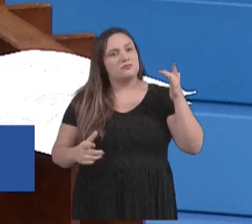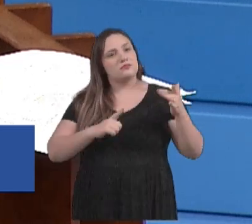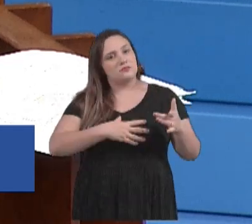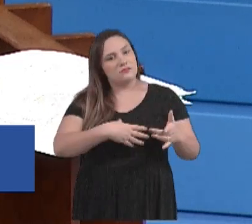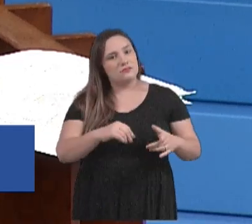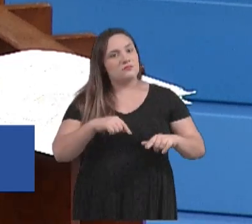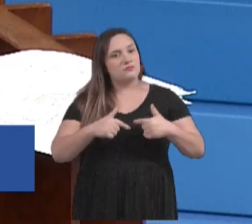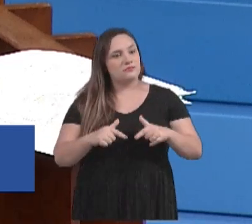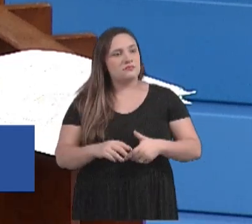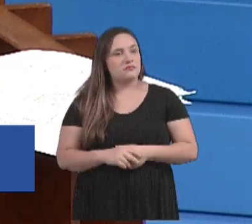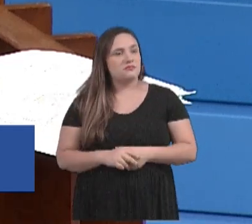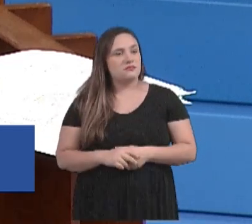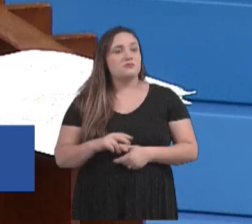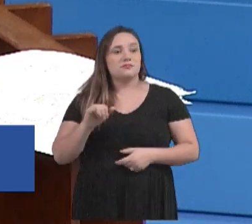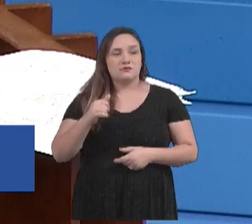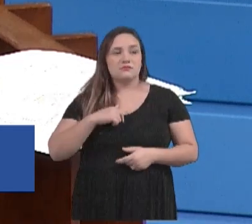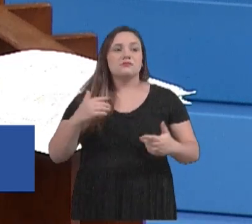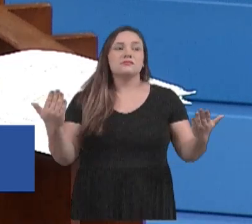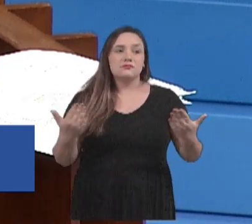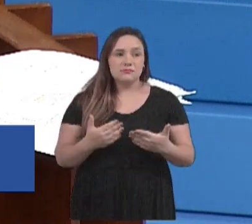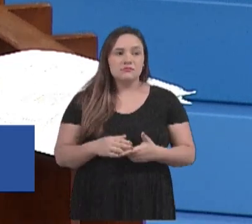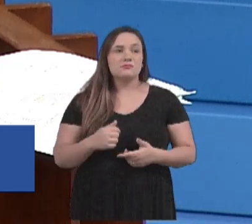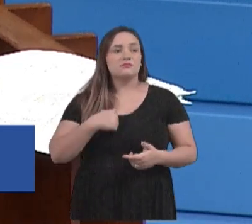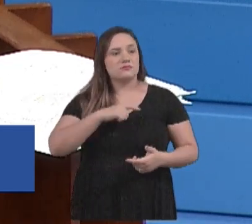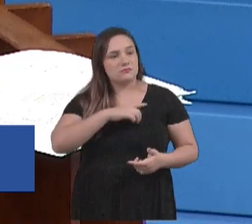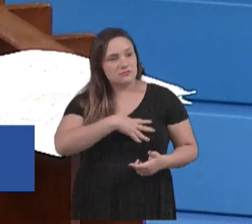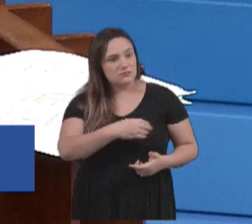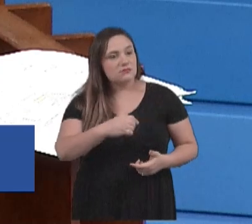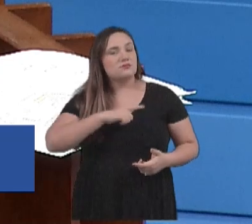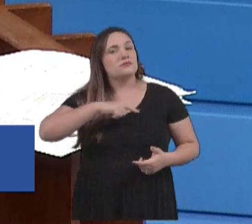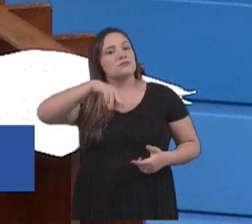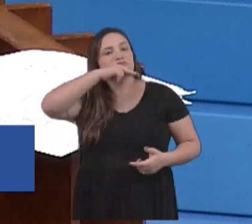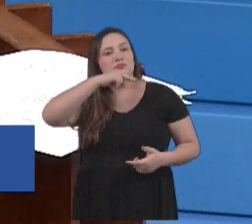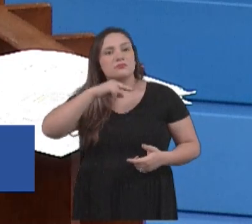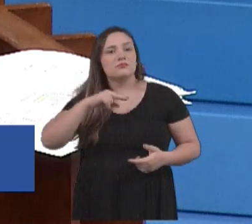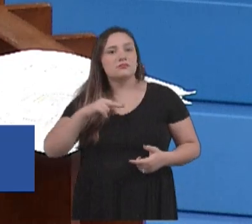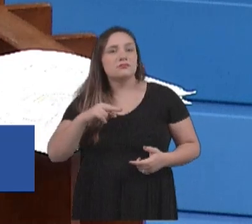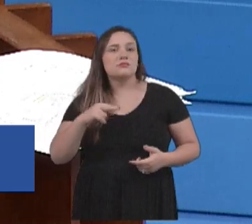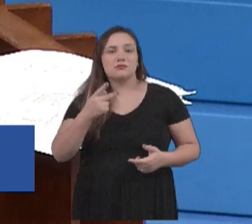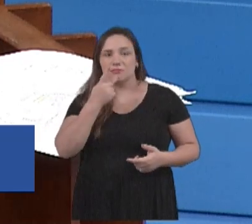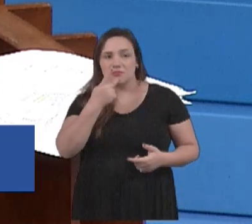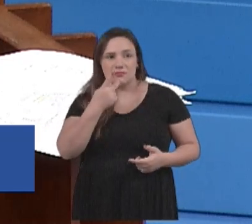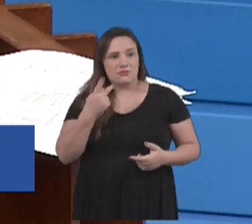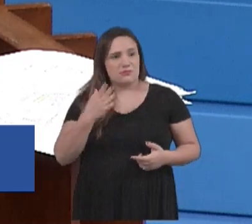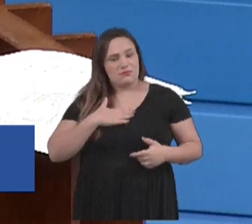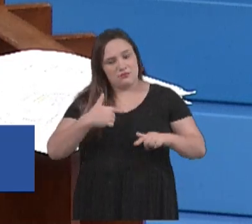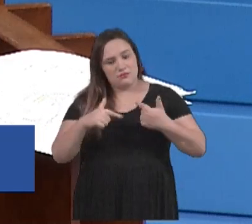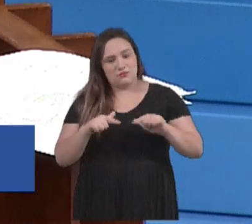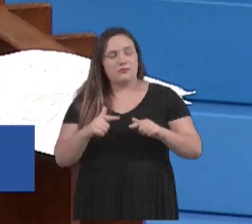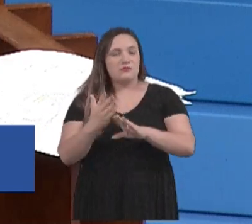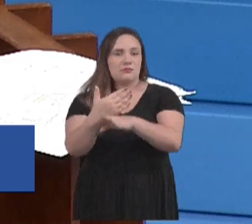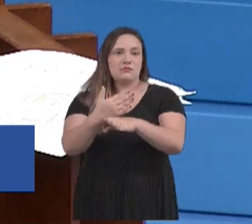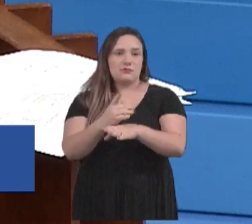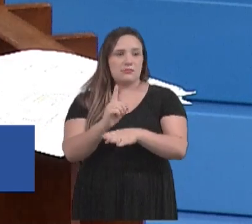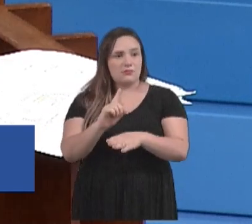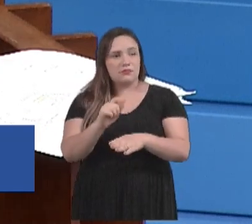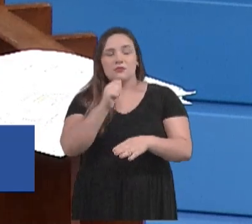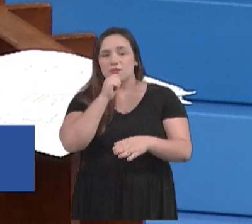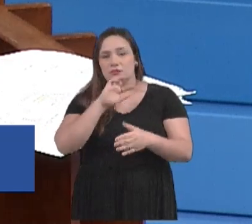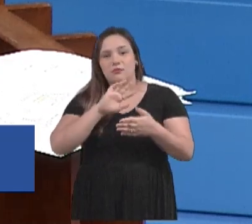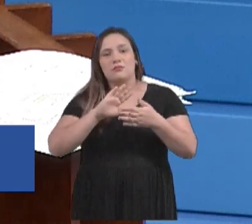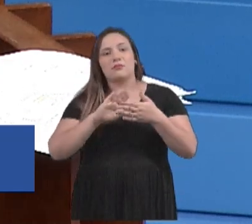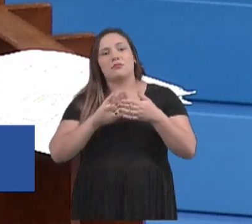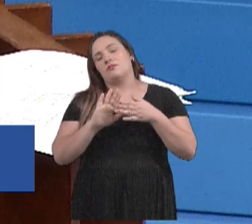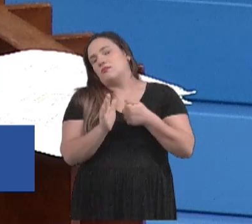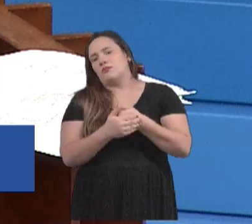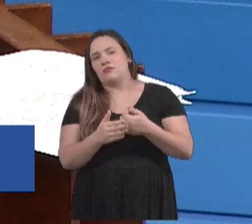filho. E eu, a partir de agora, eu tenho filho, tenho neto, ninguém vai aqui esculachar o meu trabalho, mesmo que indiretamente. Concedo